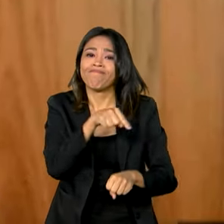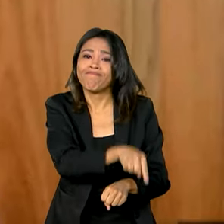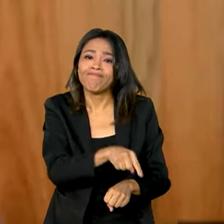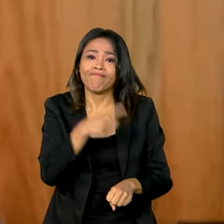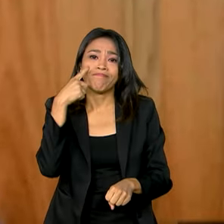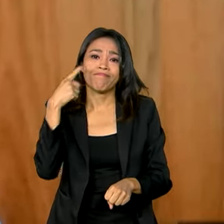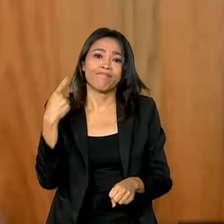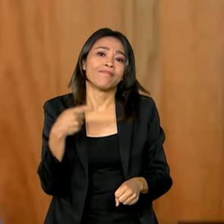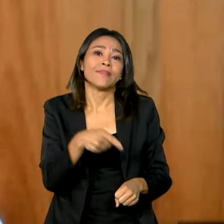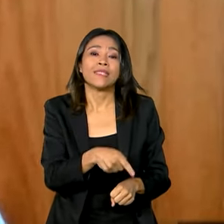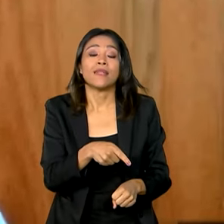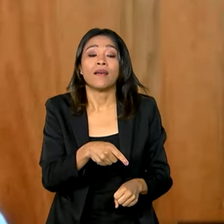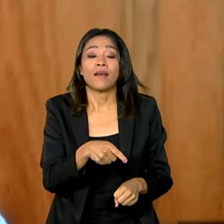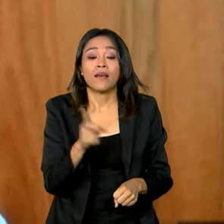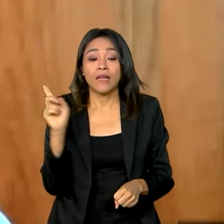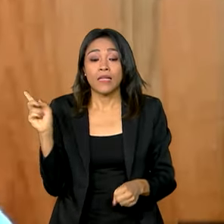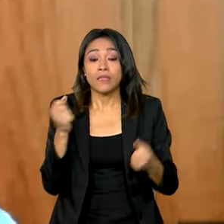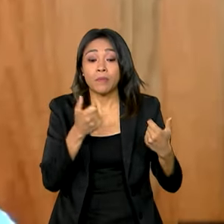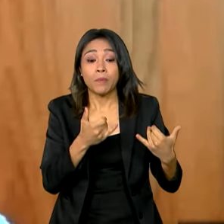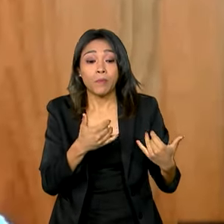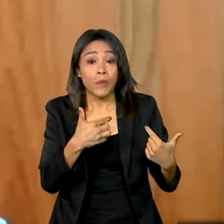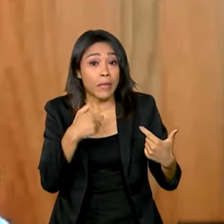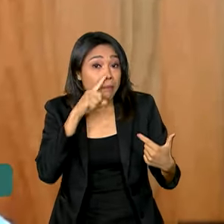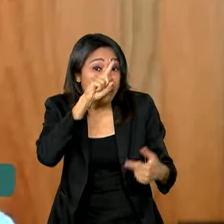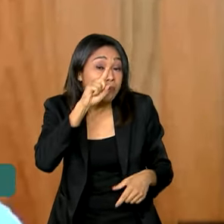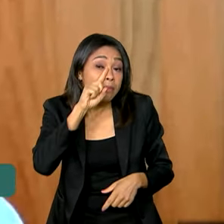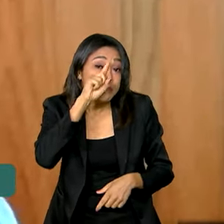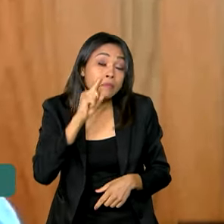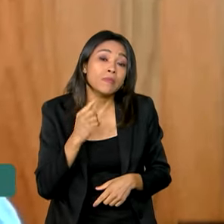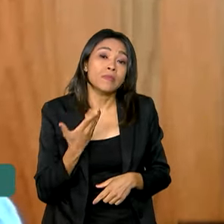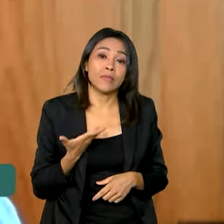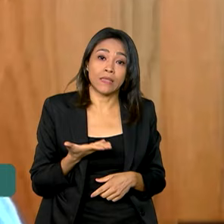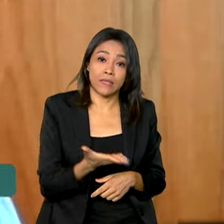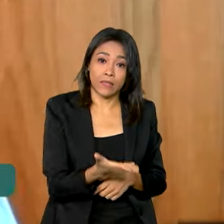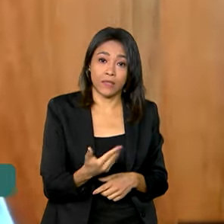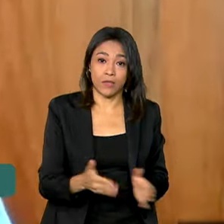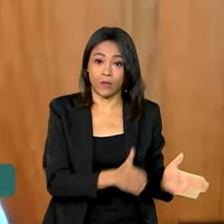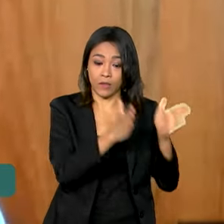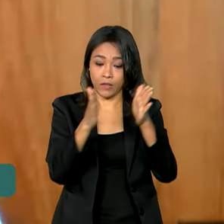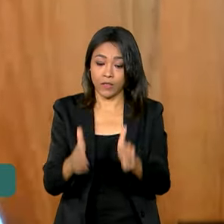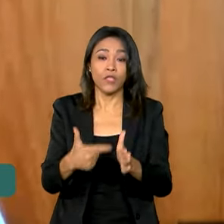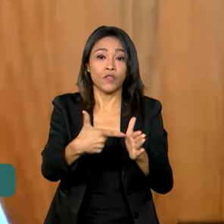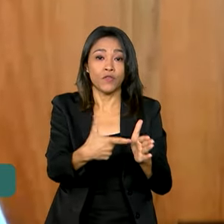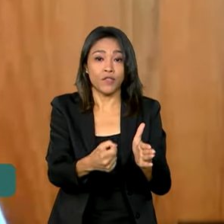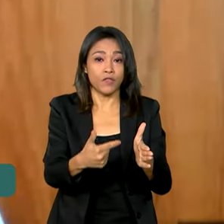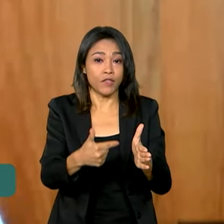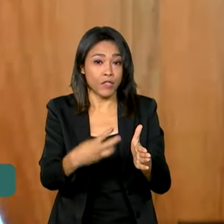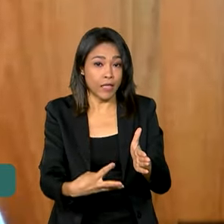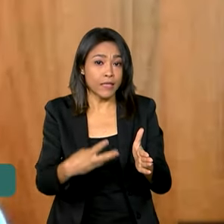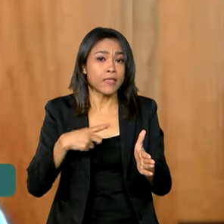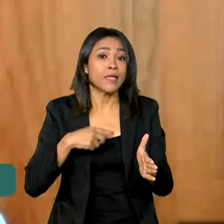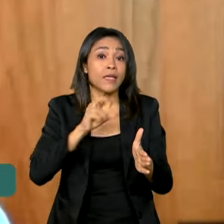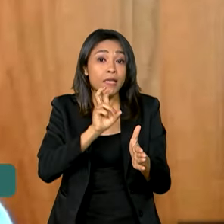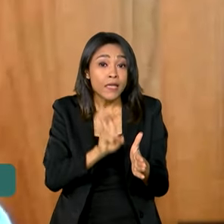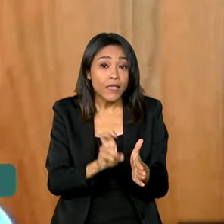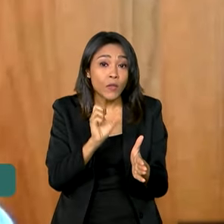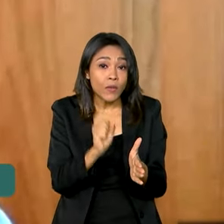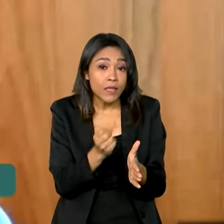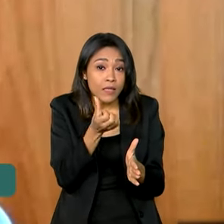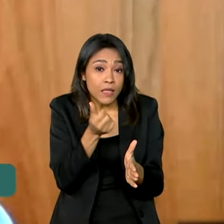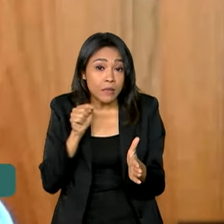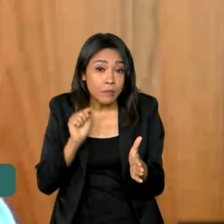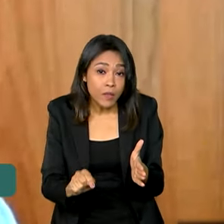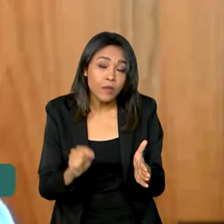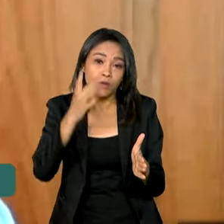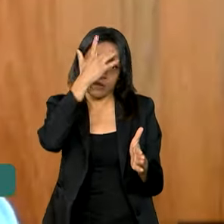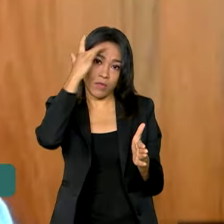consta da referida lista, né, de trabalho infantil perigoso. Em 2023, havia 586 mil